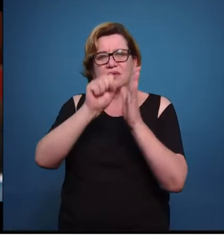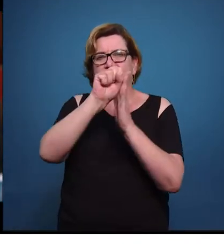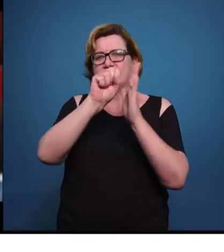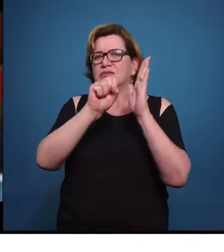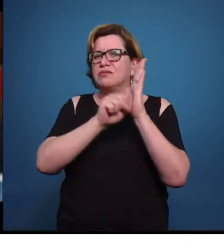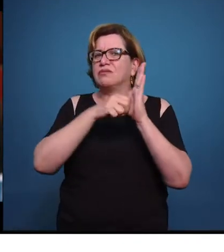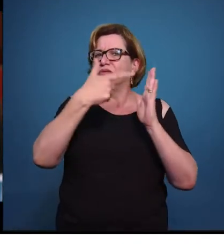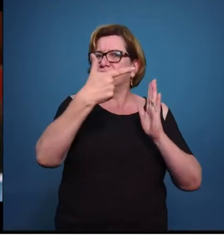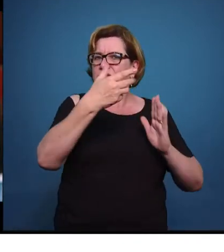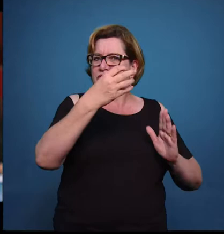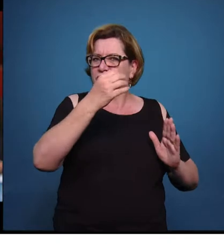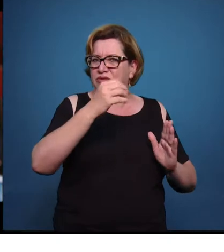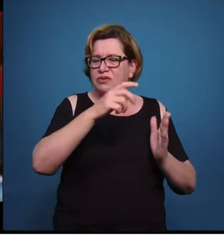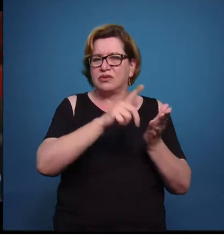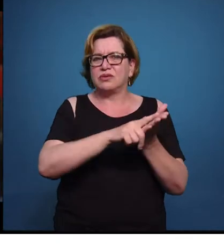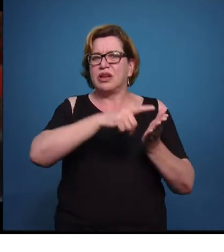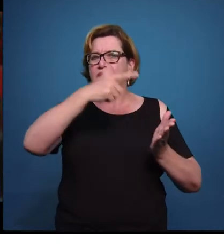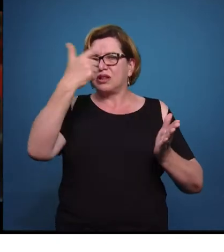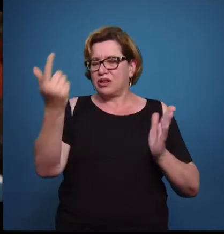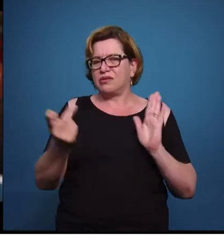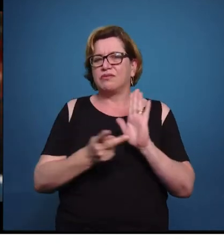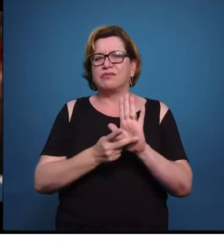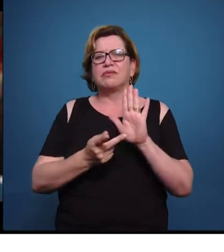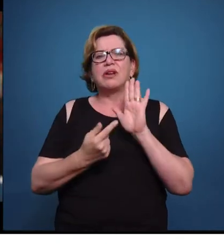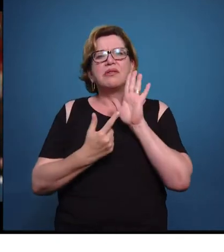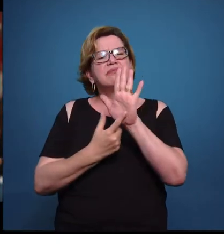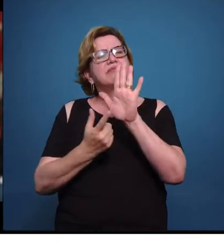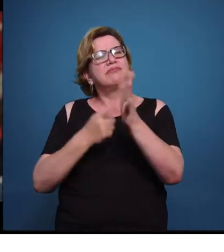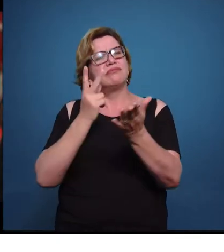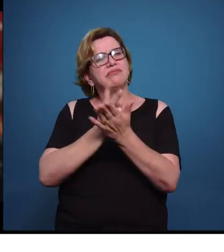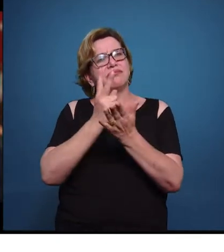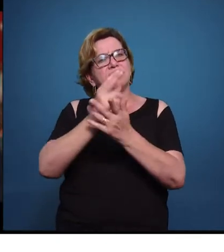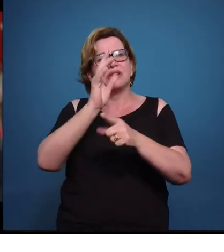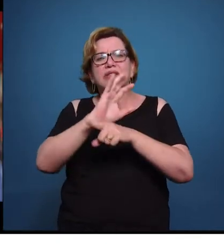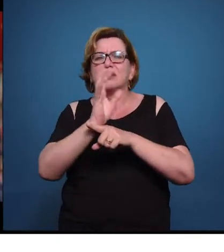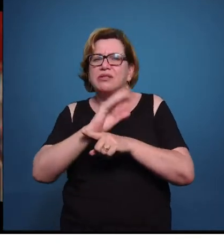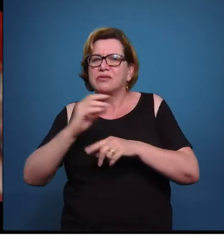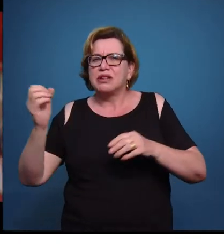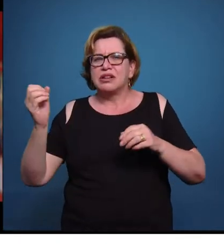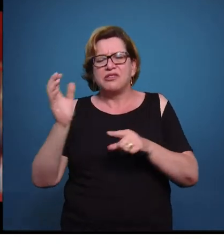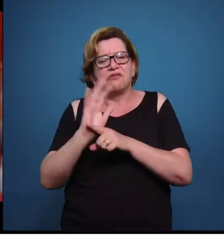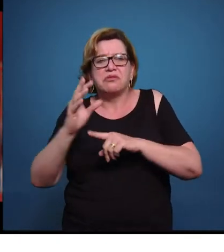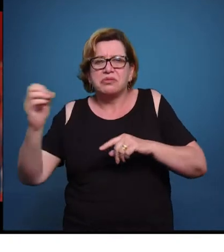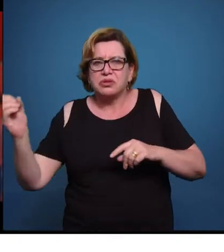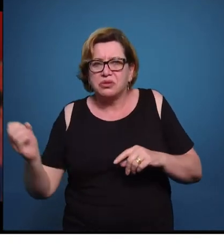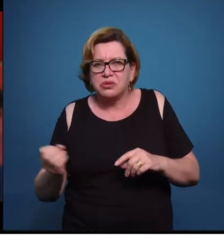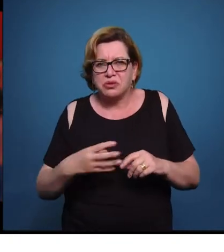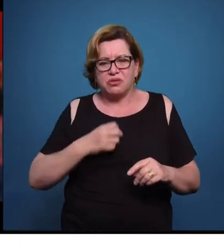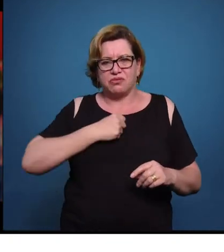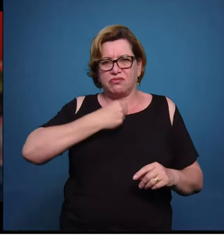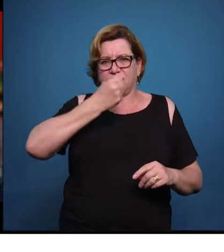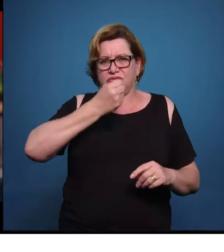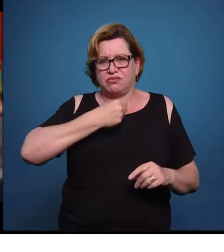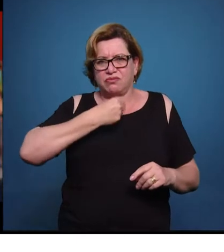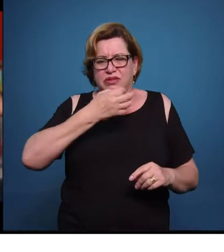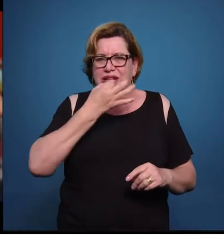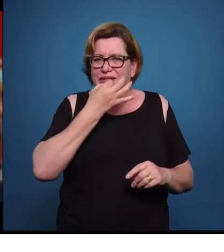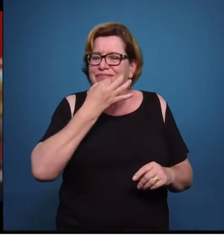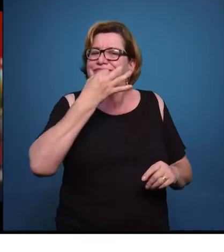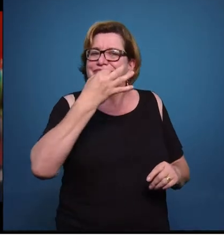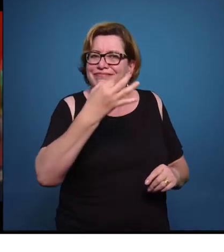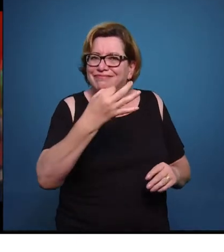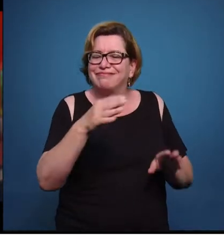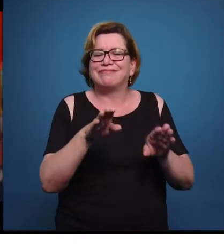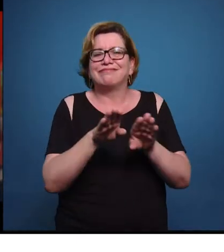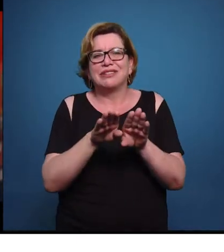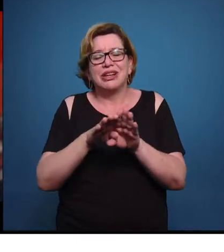imprensa costuma retratar o cinema, lançamentos, reportagens, crônicas, críticas,